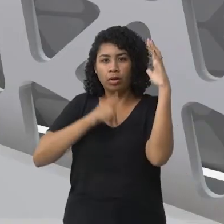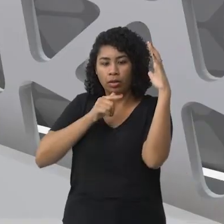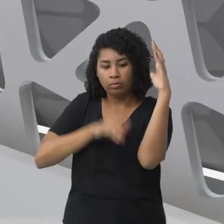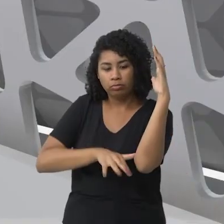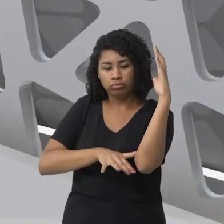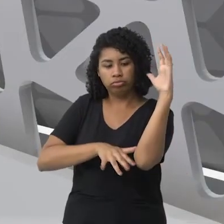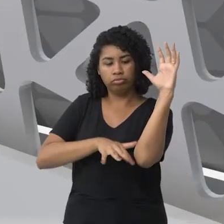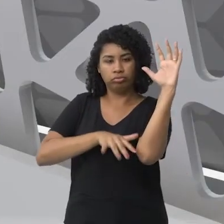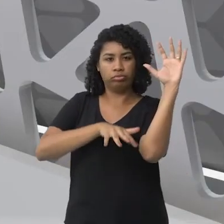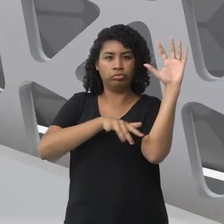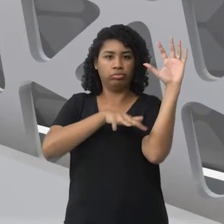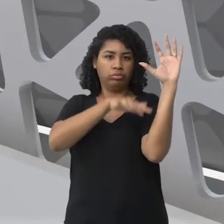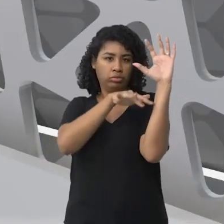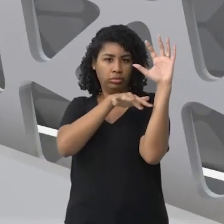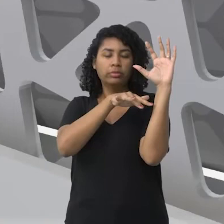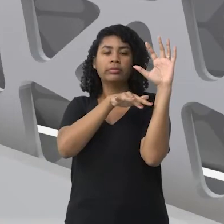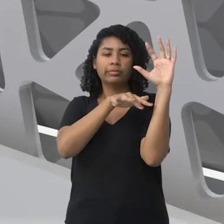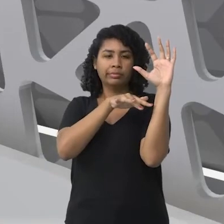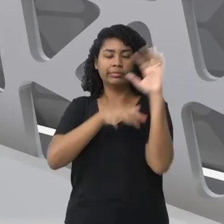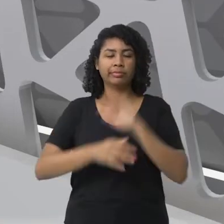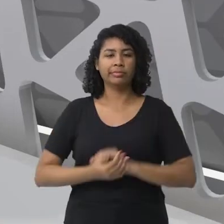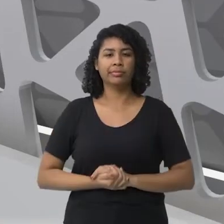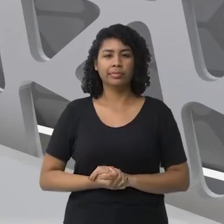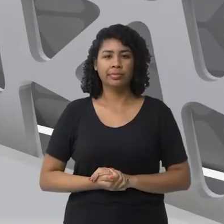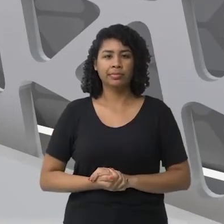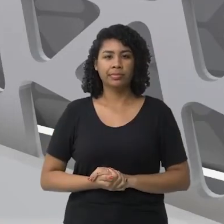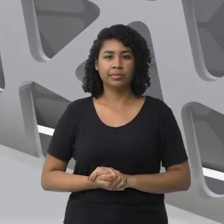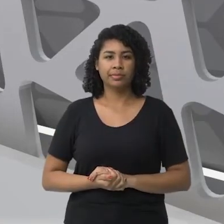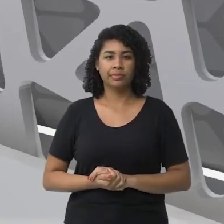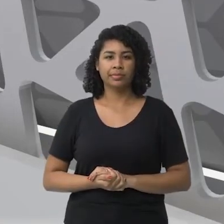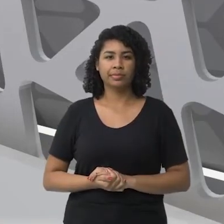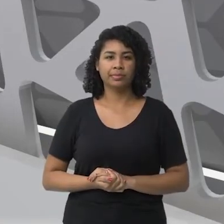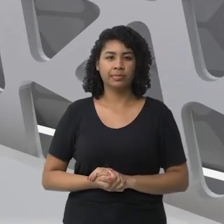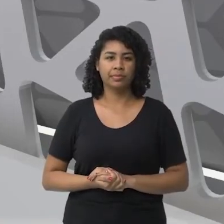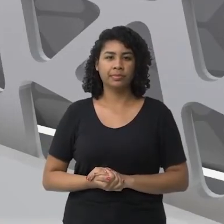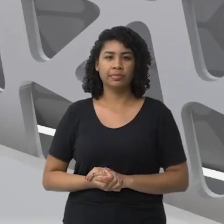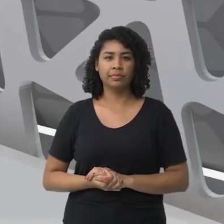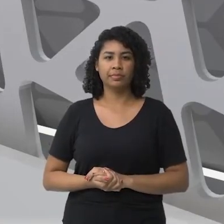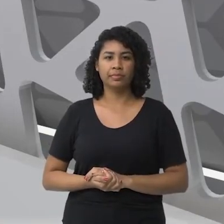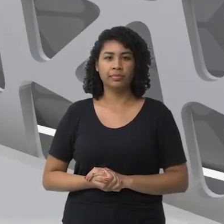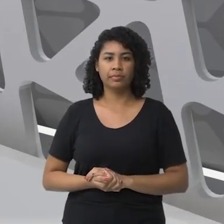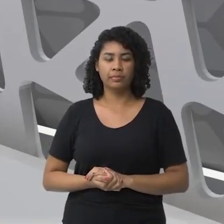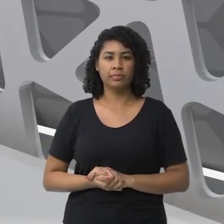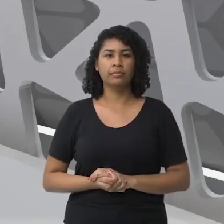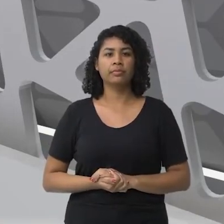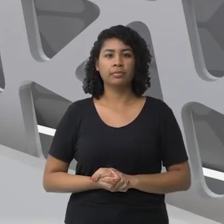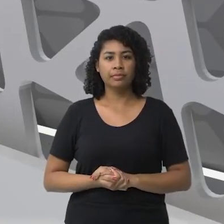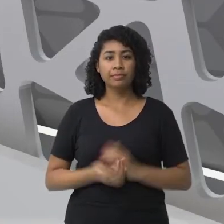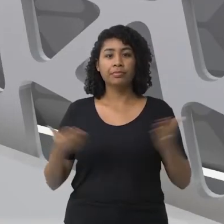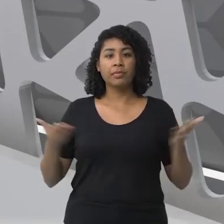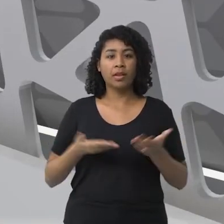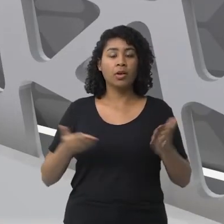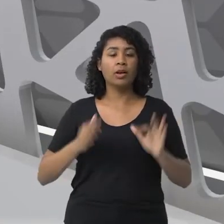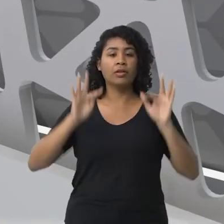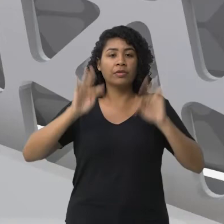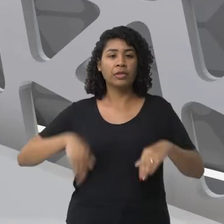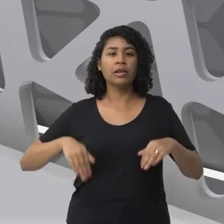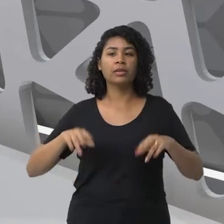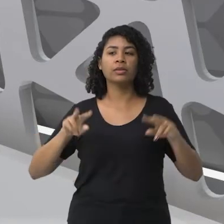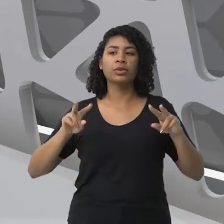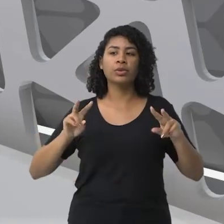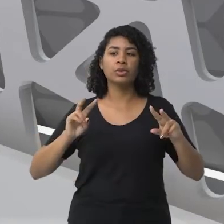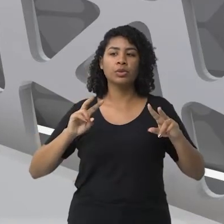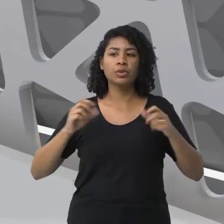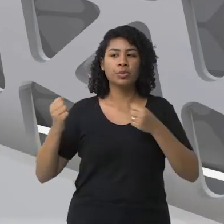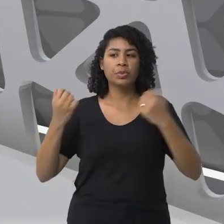o rio encheu, então ele acaba inundando cada vez áreas maiores. Vamos fechar então agora a nossa formação vegetal